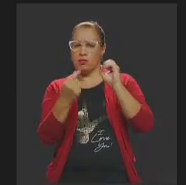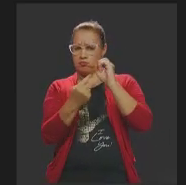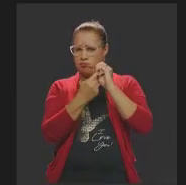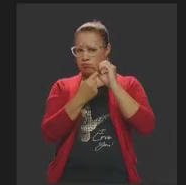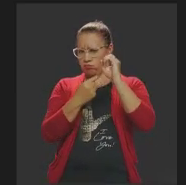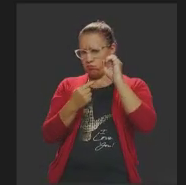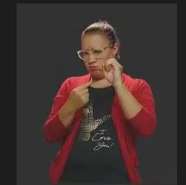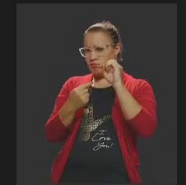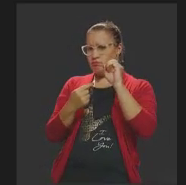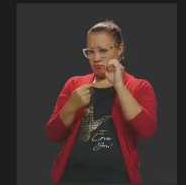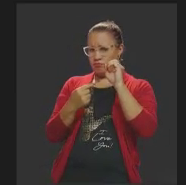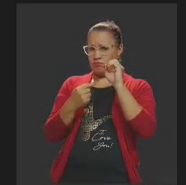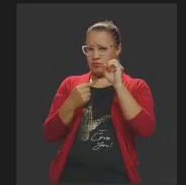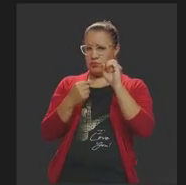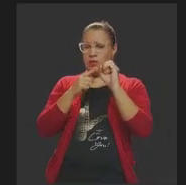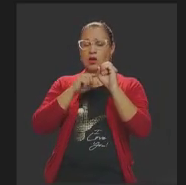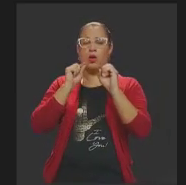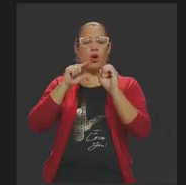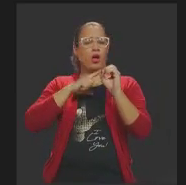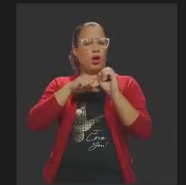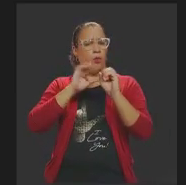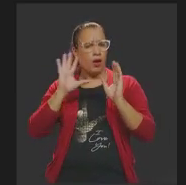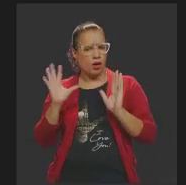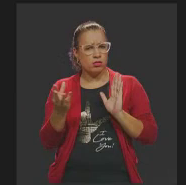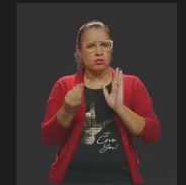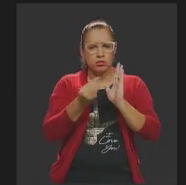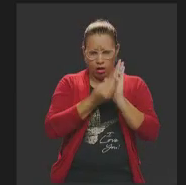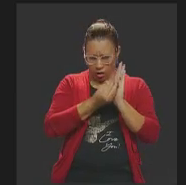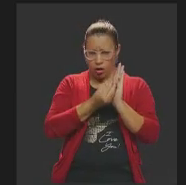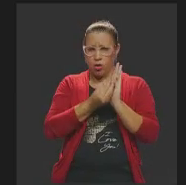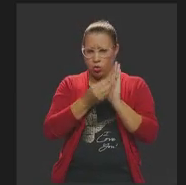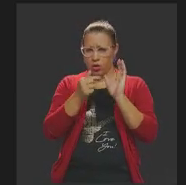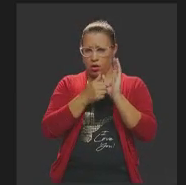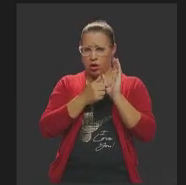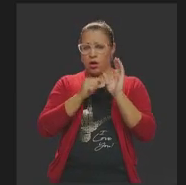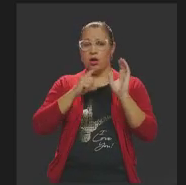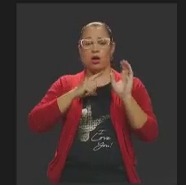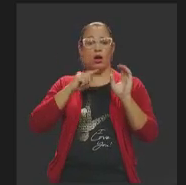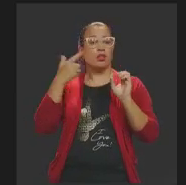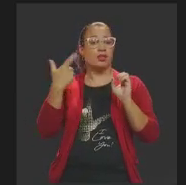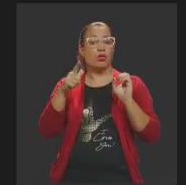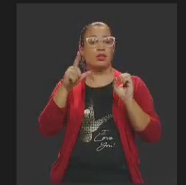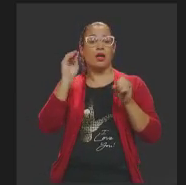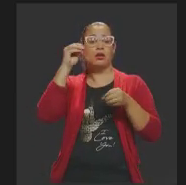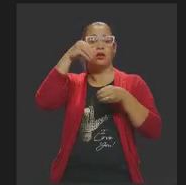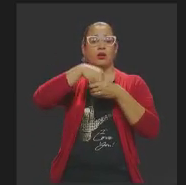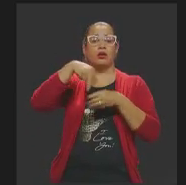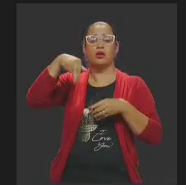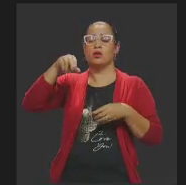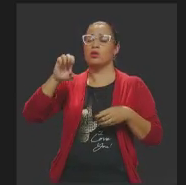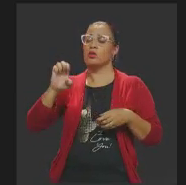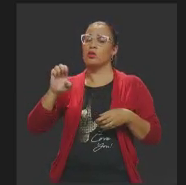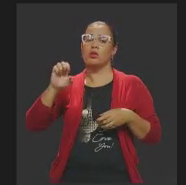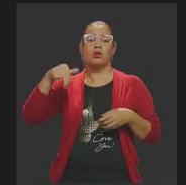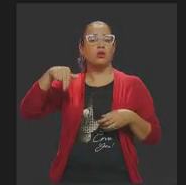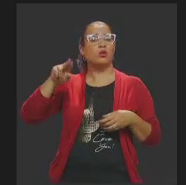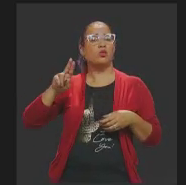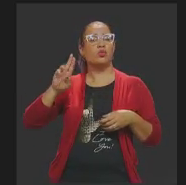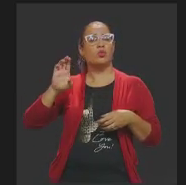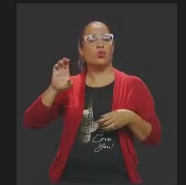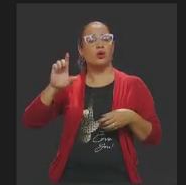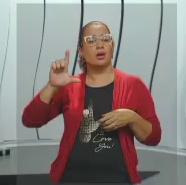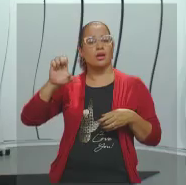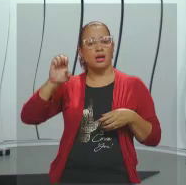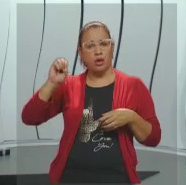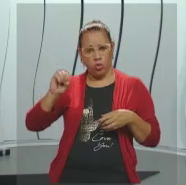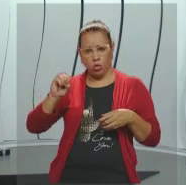claro. A hemácia é uma célula, mas ela é uma célula que não tem núcleo. Isso é muito interessante para essa célula, porque é uma